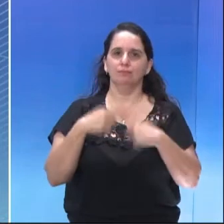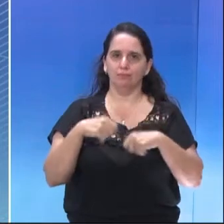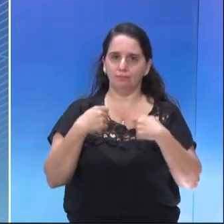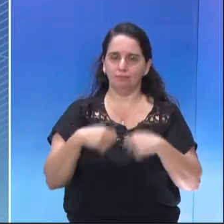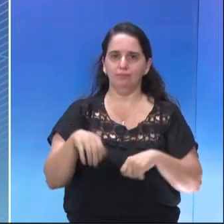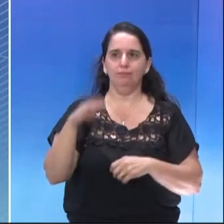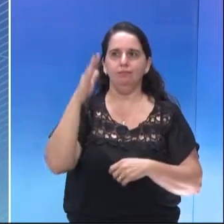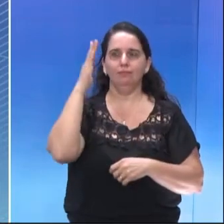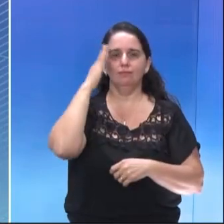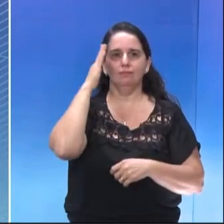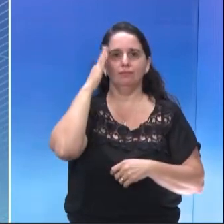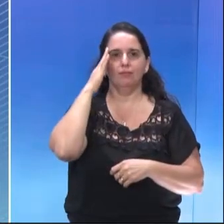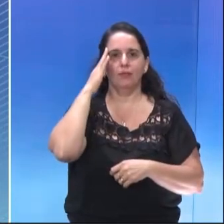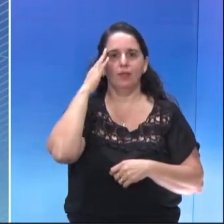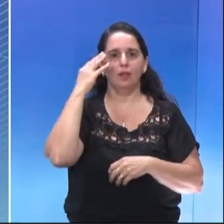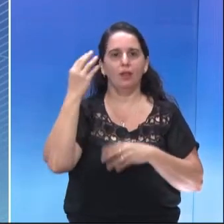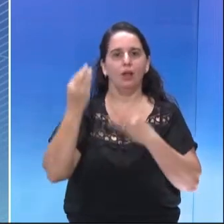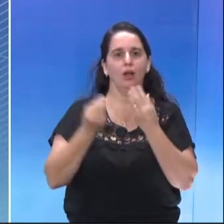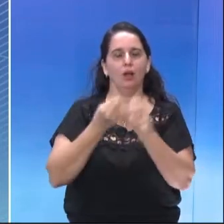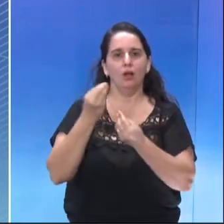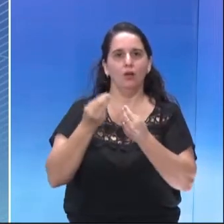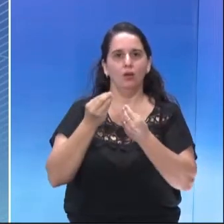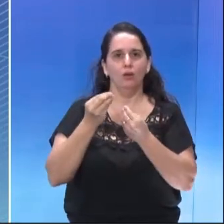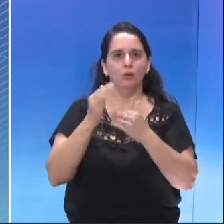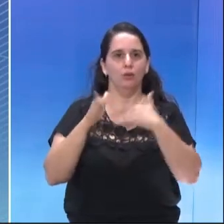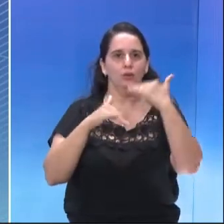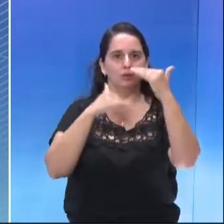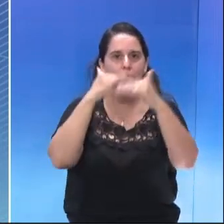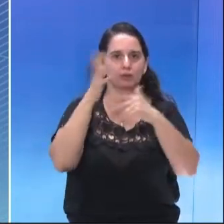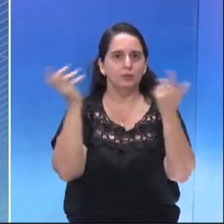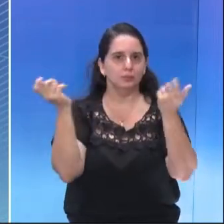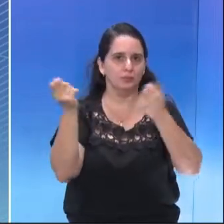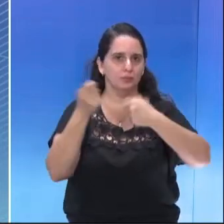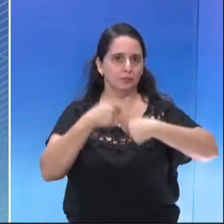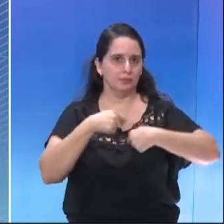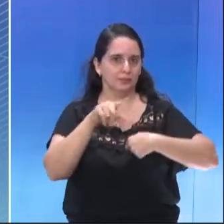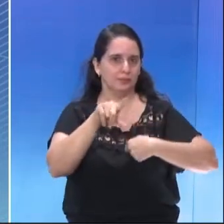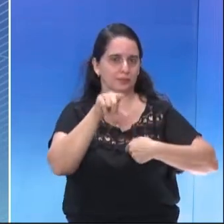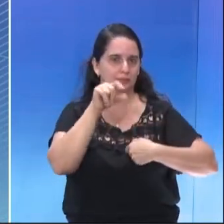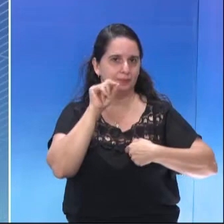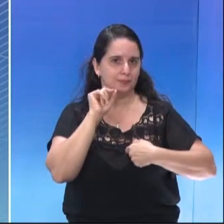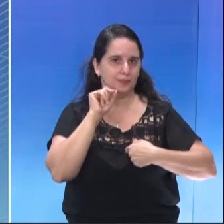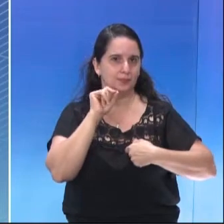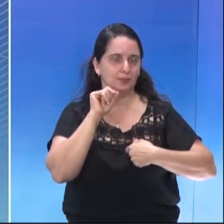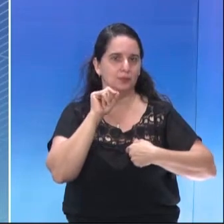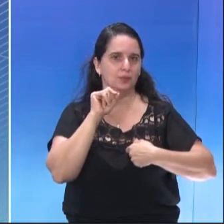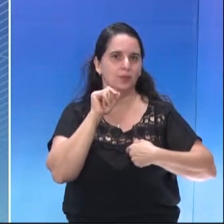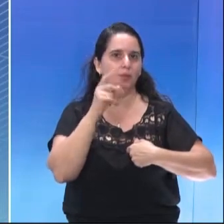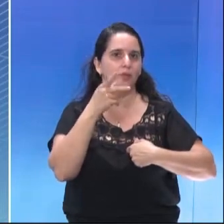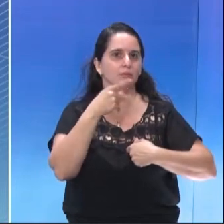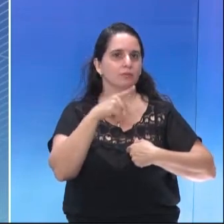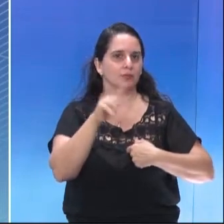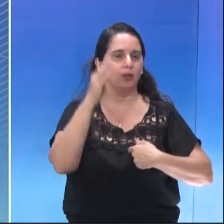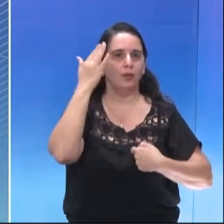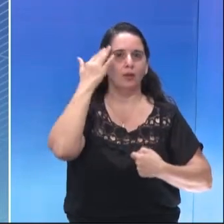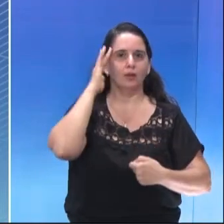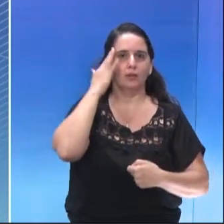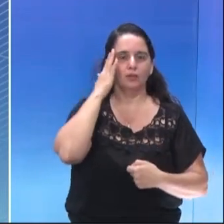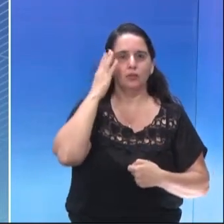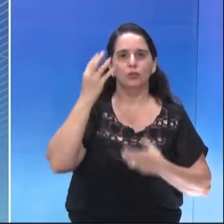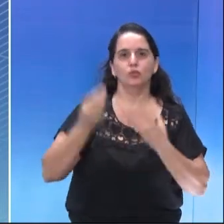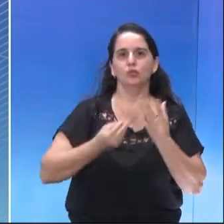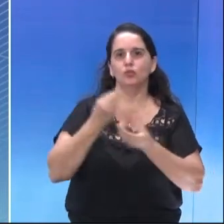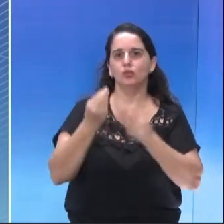que a construção da alternativa, da possibilidade, passa pelo seu entendimento, pela sua